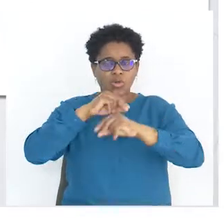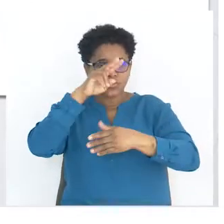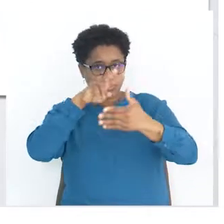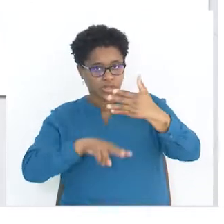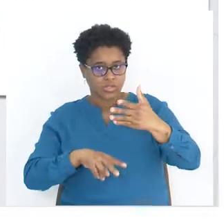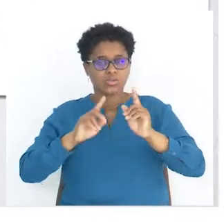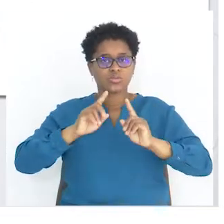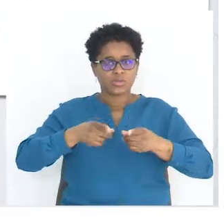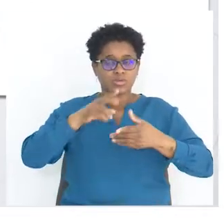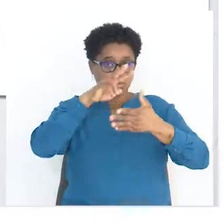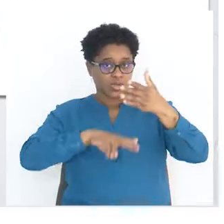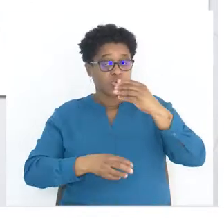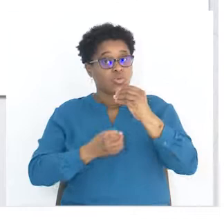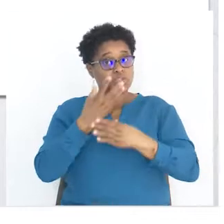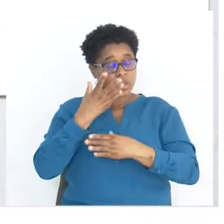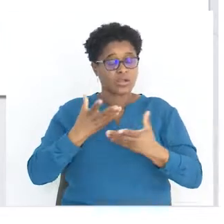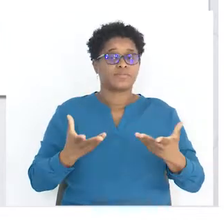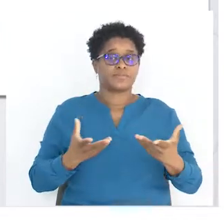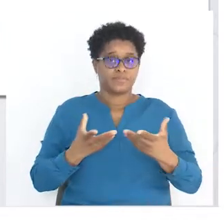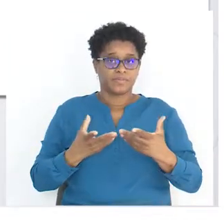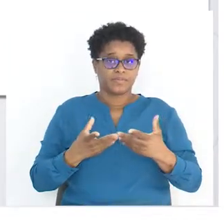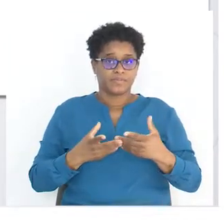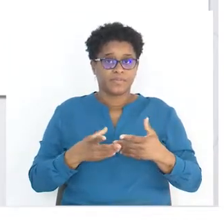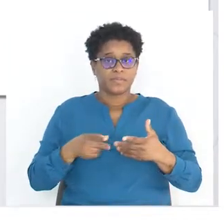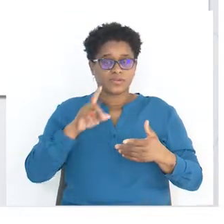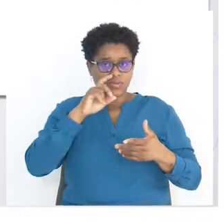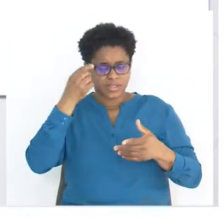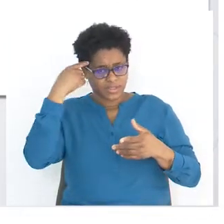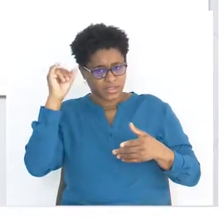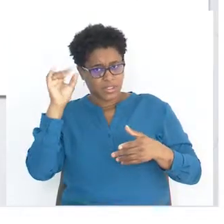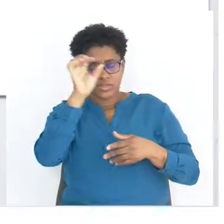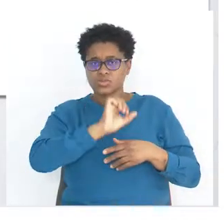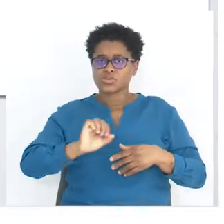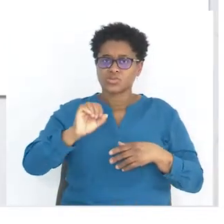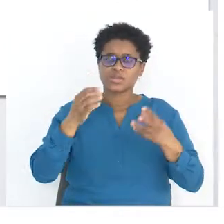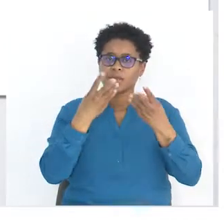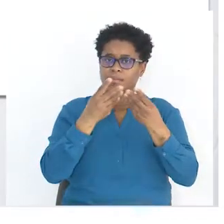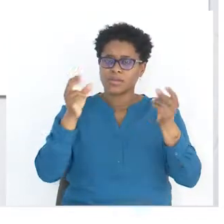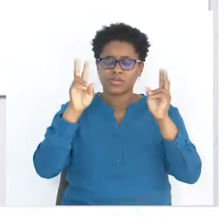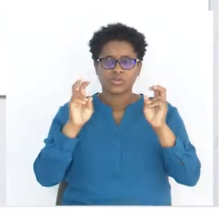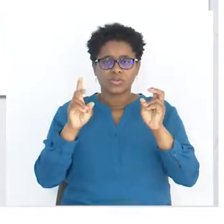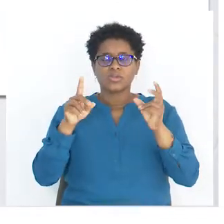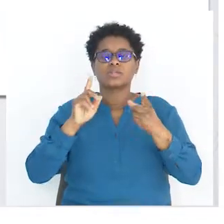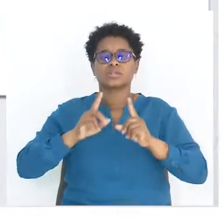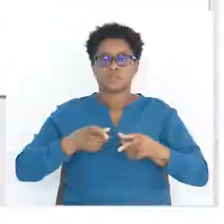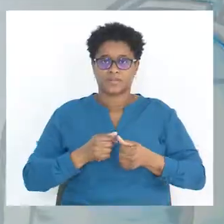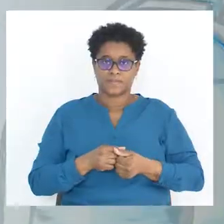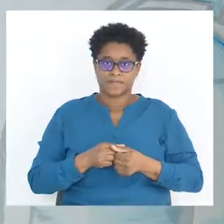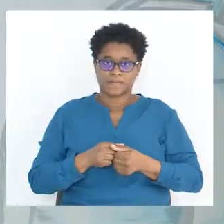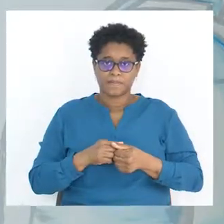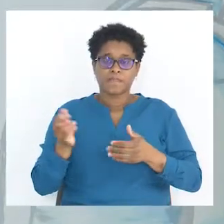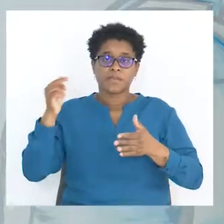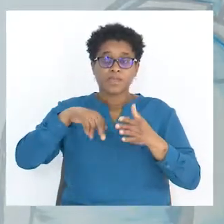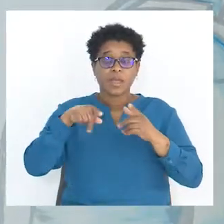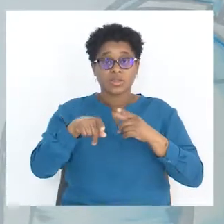a partir do texto original, conservando as suas ideias e o seu conteúdo inicial.